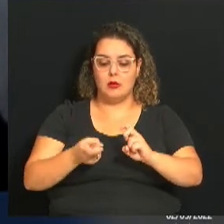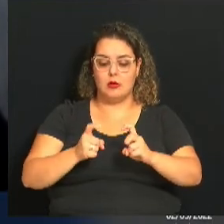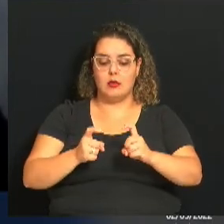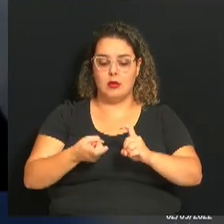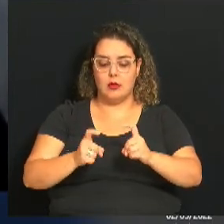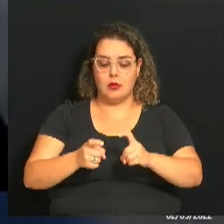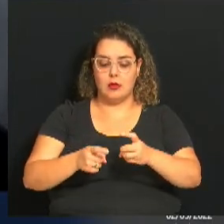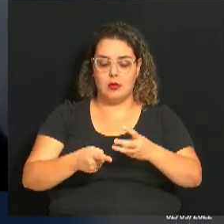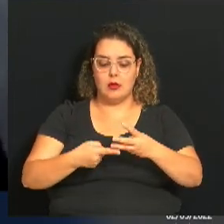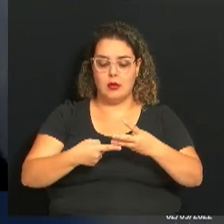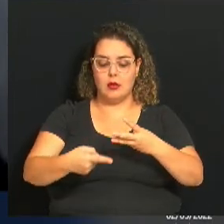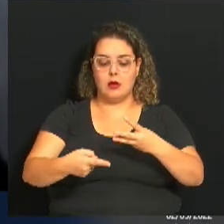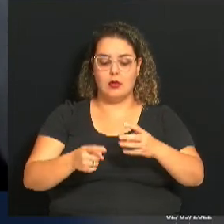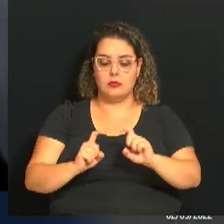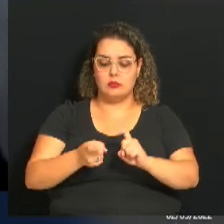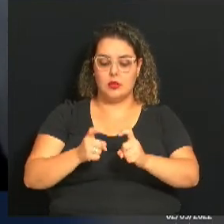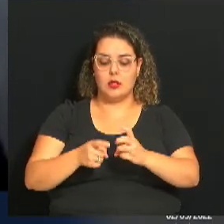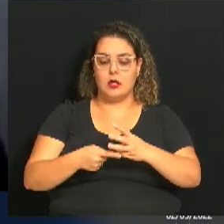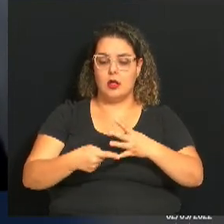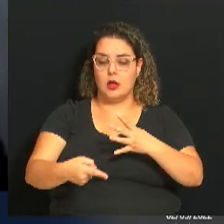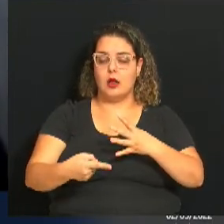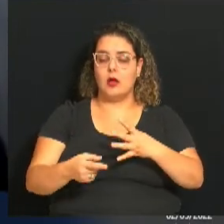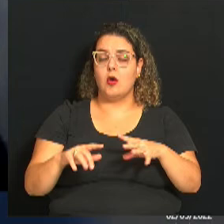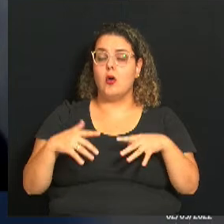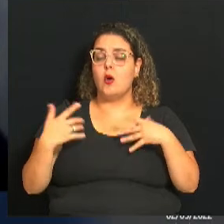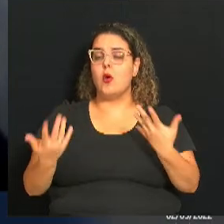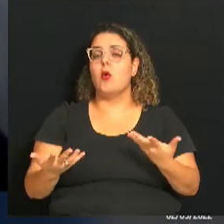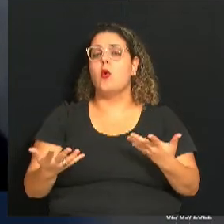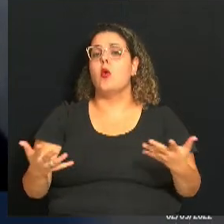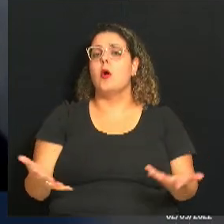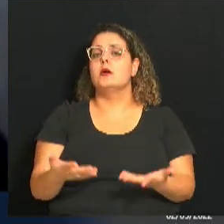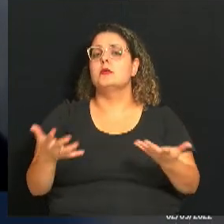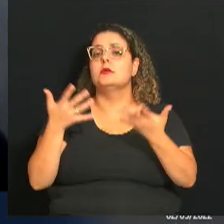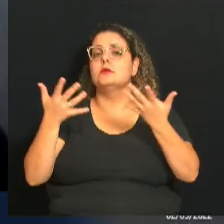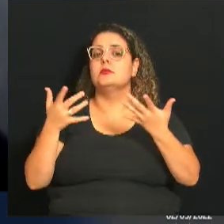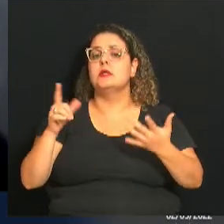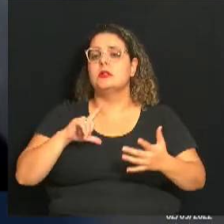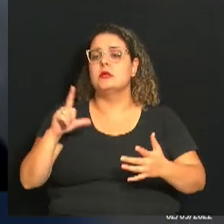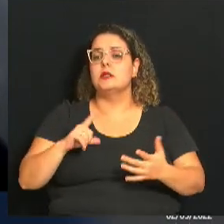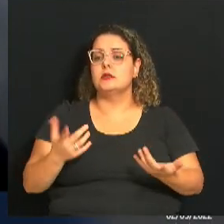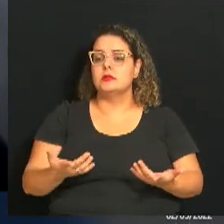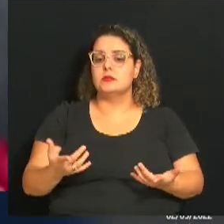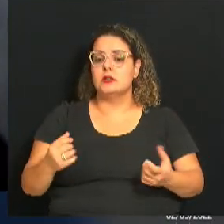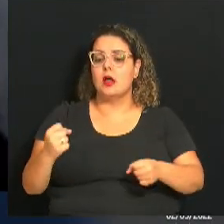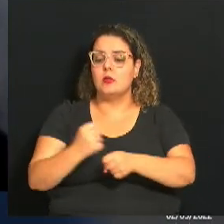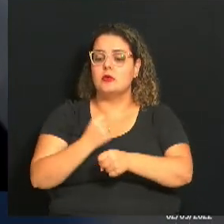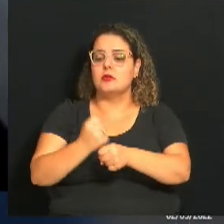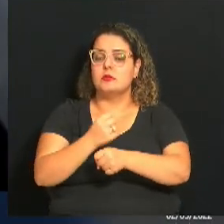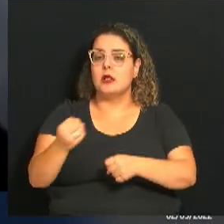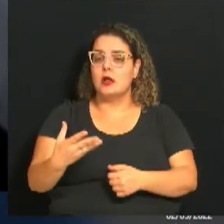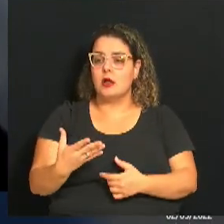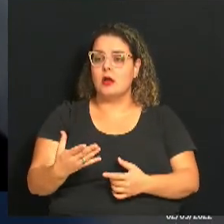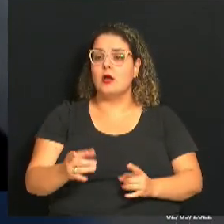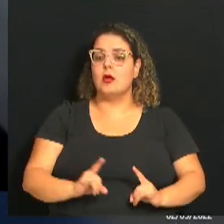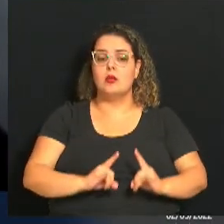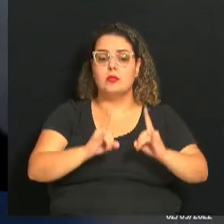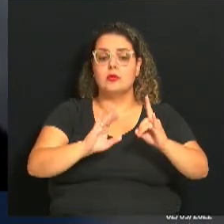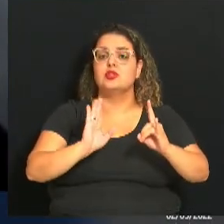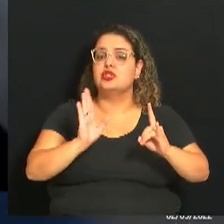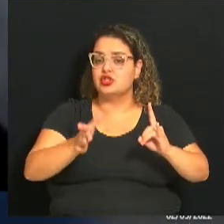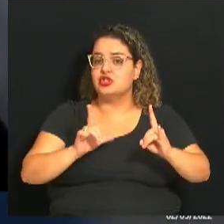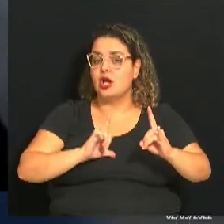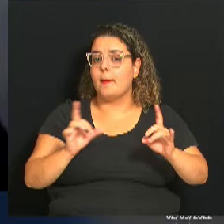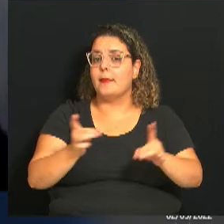áreas novas e também aqueles prédios que hoje existem e precisam ser retrofitados. Você tem ideia, a Finanças já conseguiu chegar